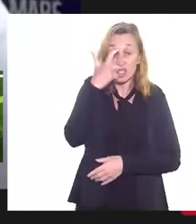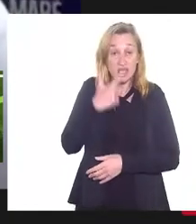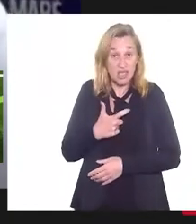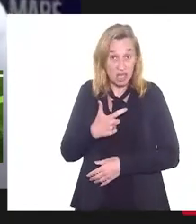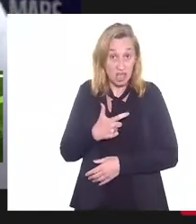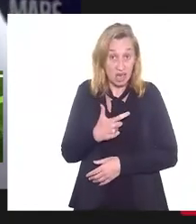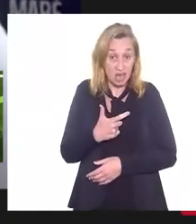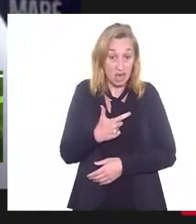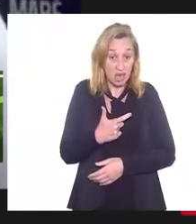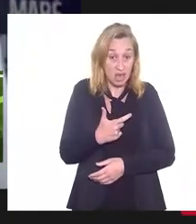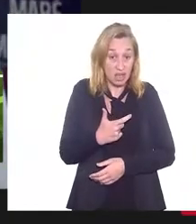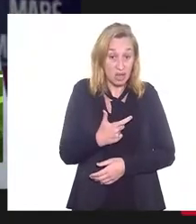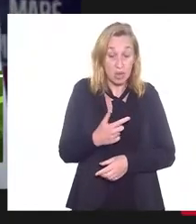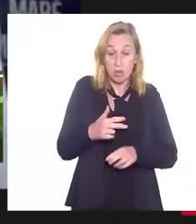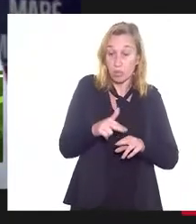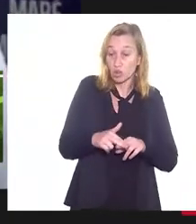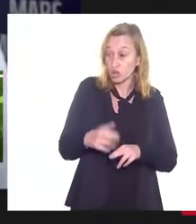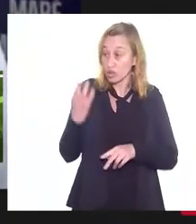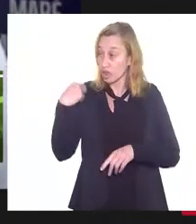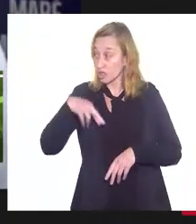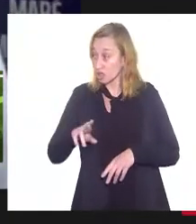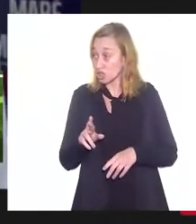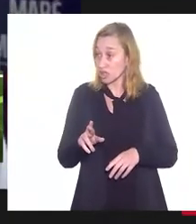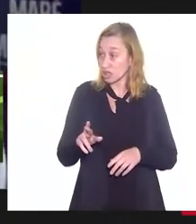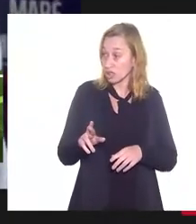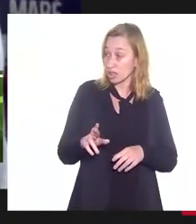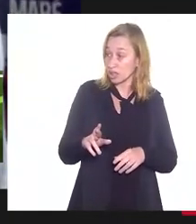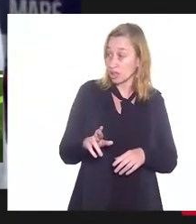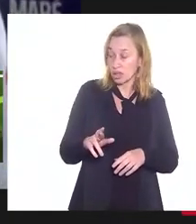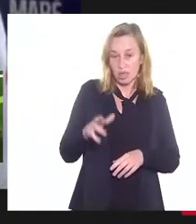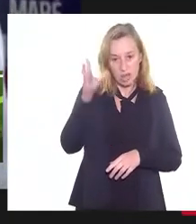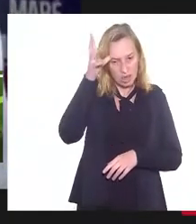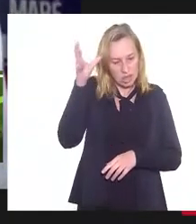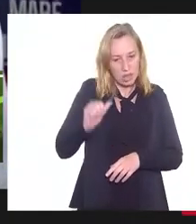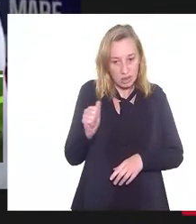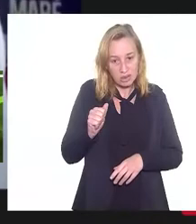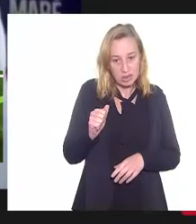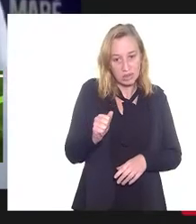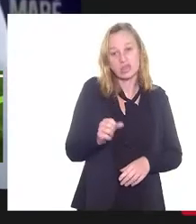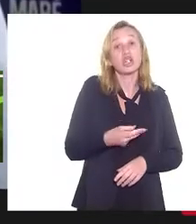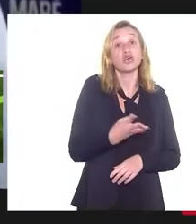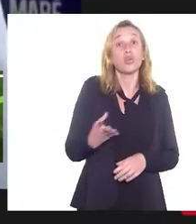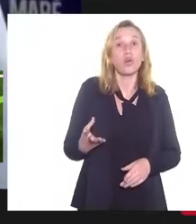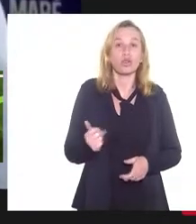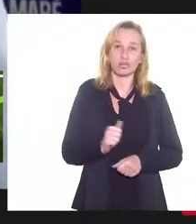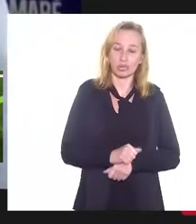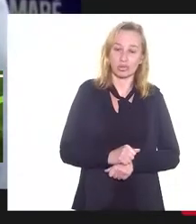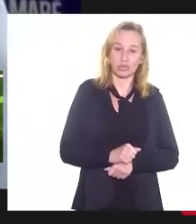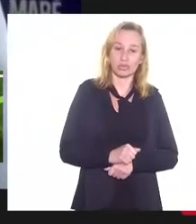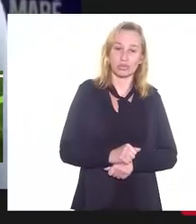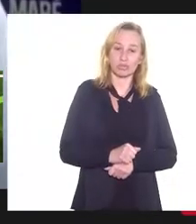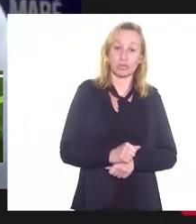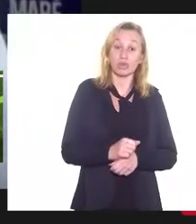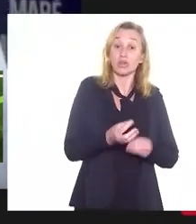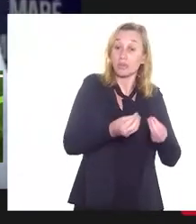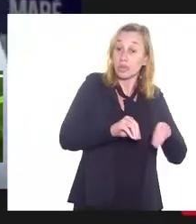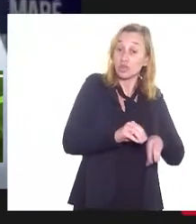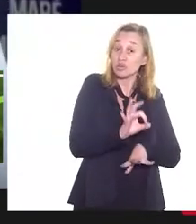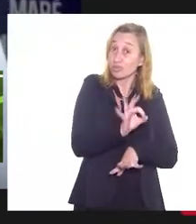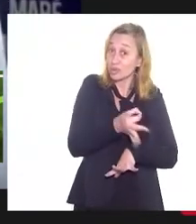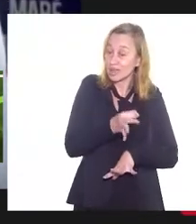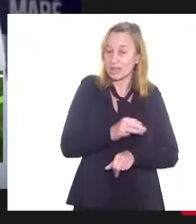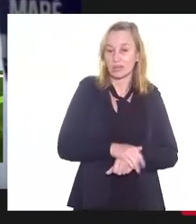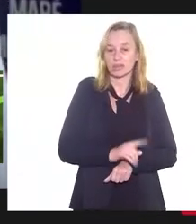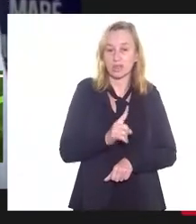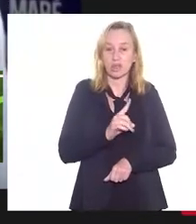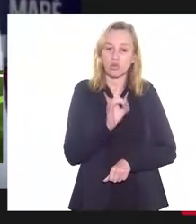partir de uma religião com matriz afro-brasileira, e o quanto que isso traz um prejuízo concreto não